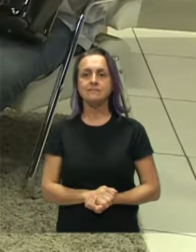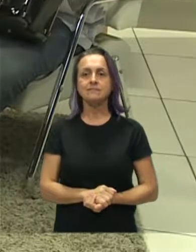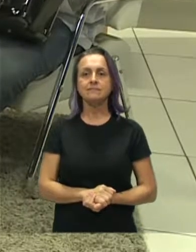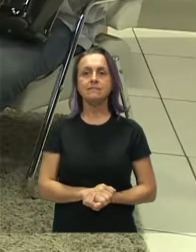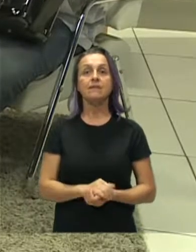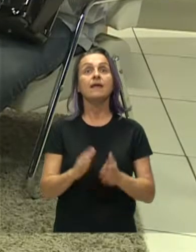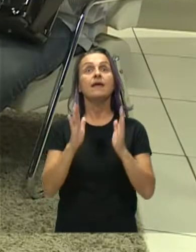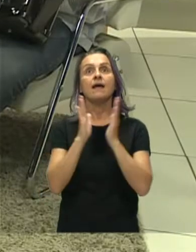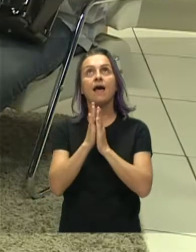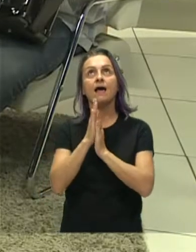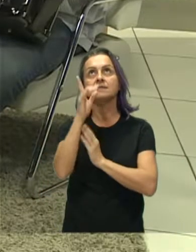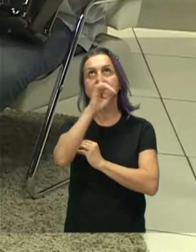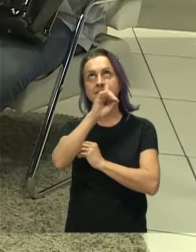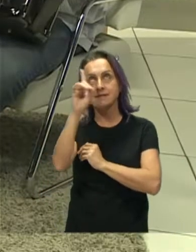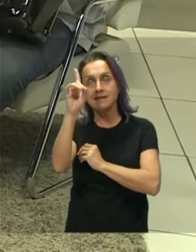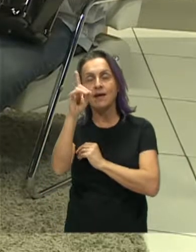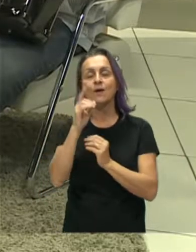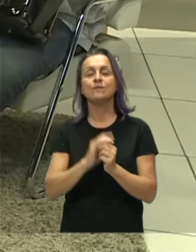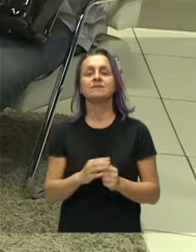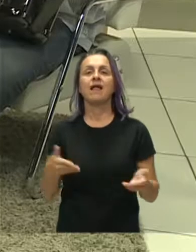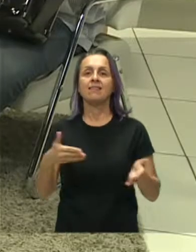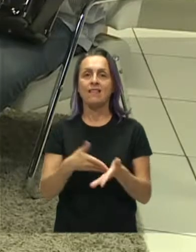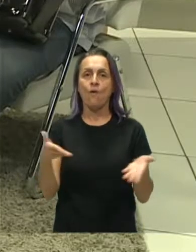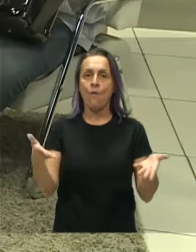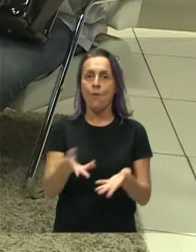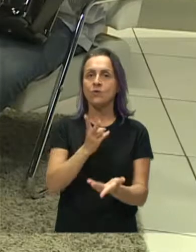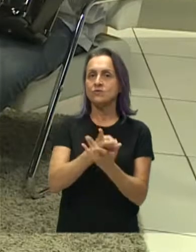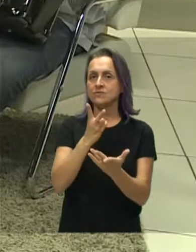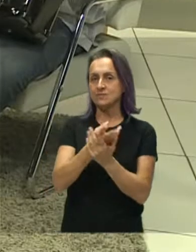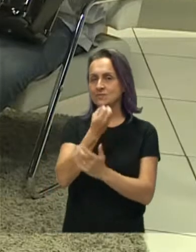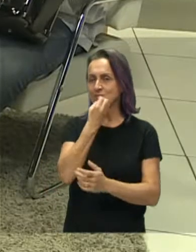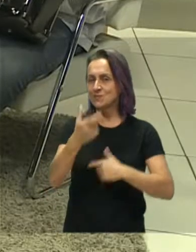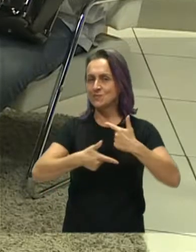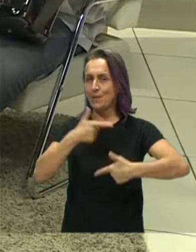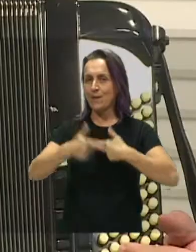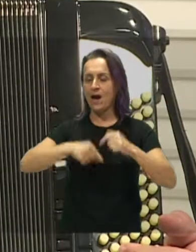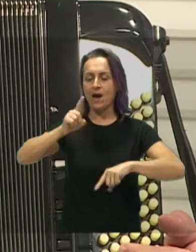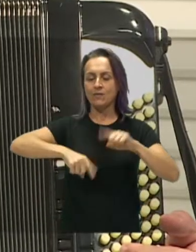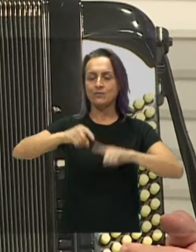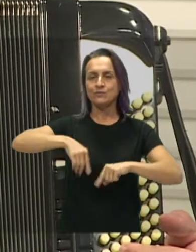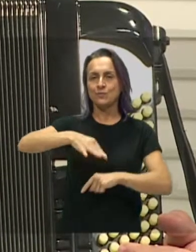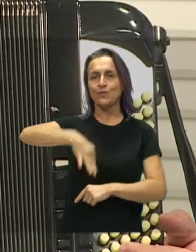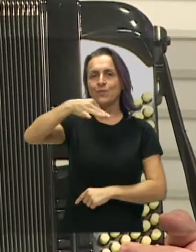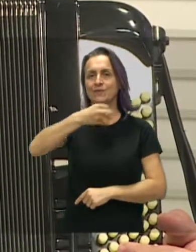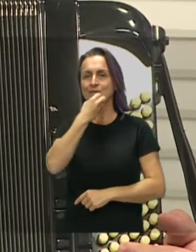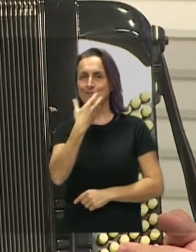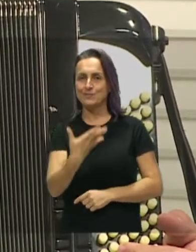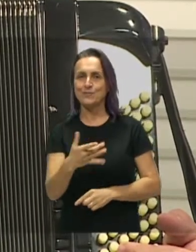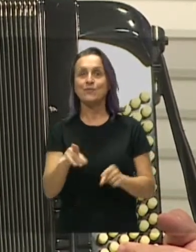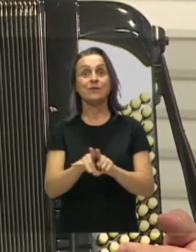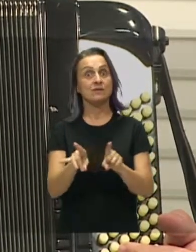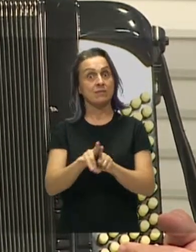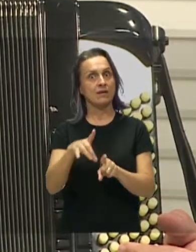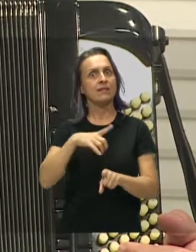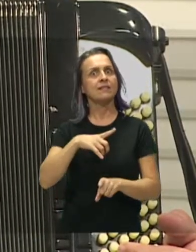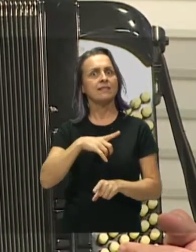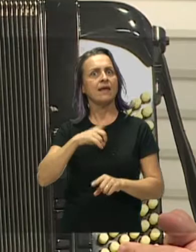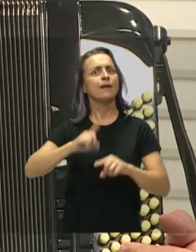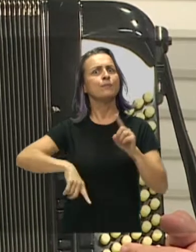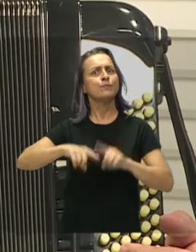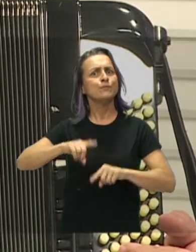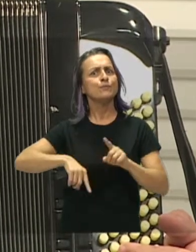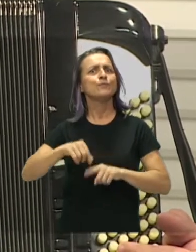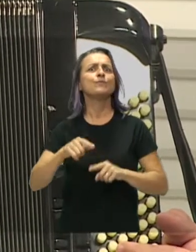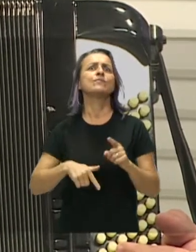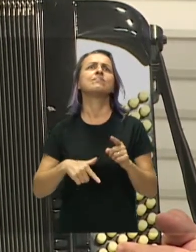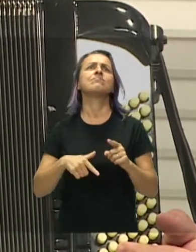então, graças a Deus, a gente tem feito bons trabalhos, produtos de qualidade, e esses produtos também